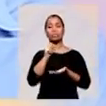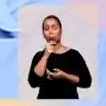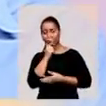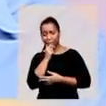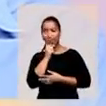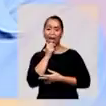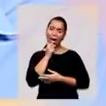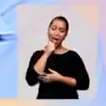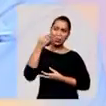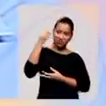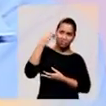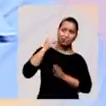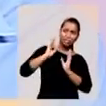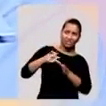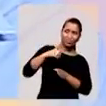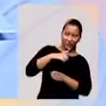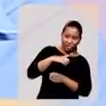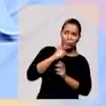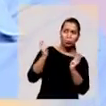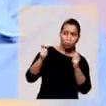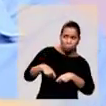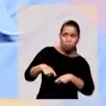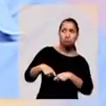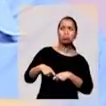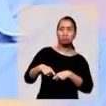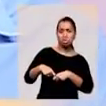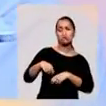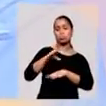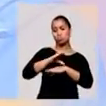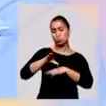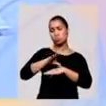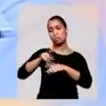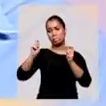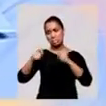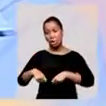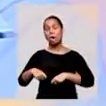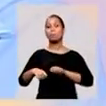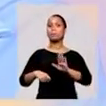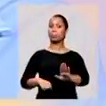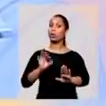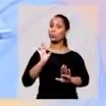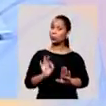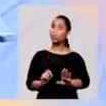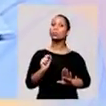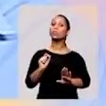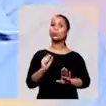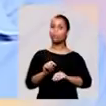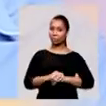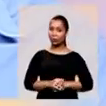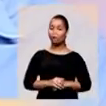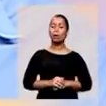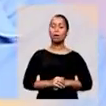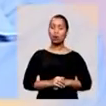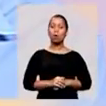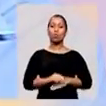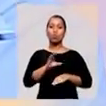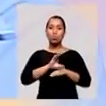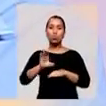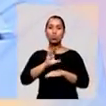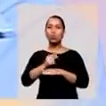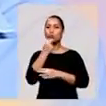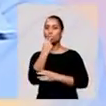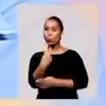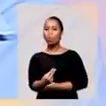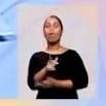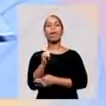faltando? Tem informação para isso? Essa qualificação vai me levar, mas com toda certeza o idioma ali é um diferencial